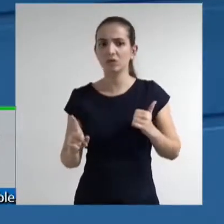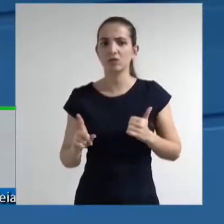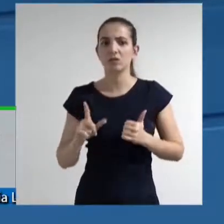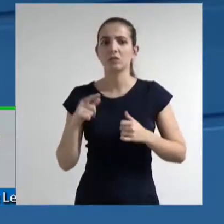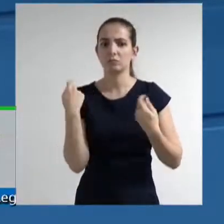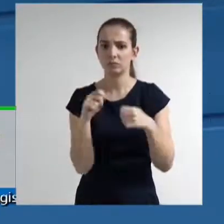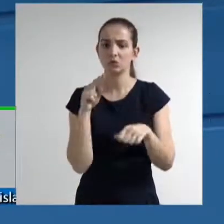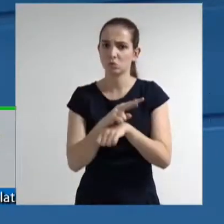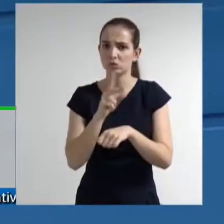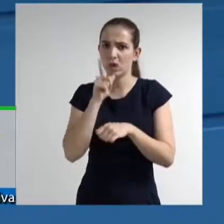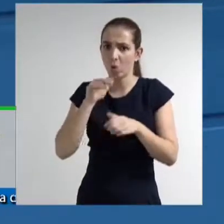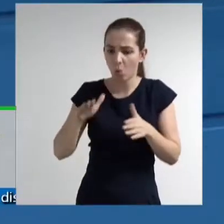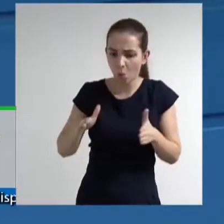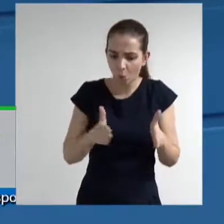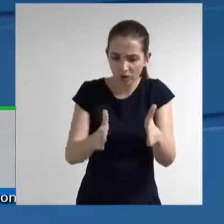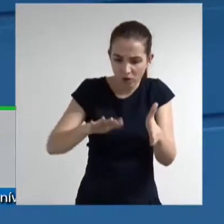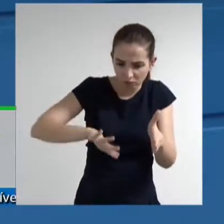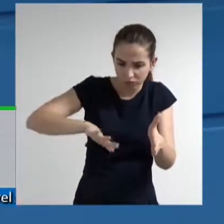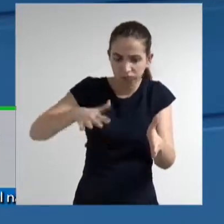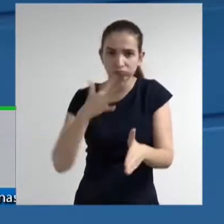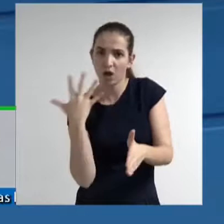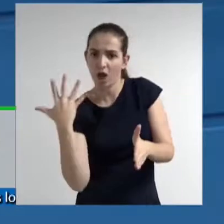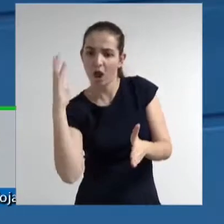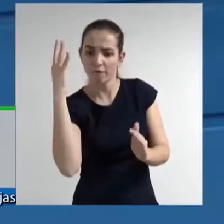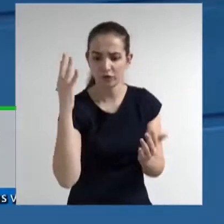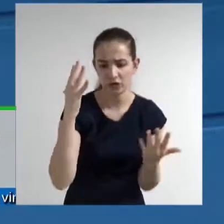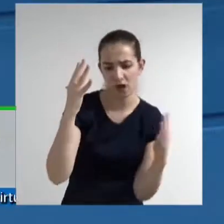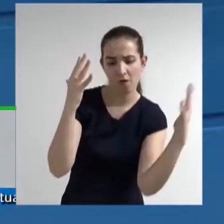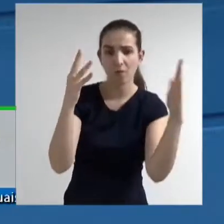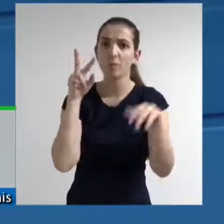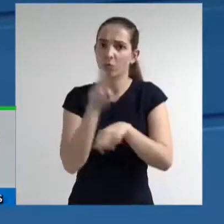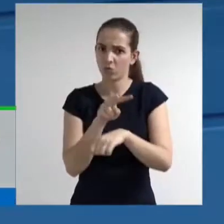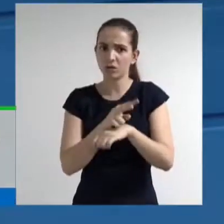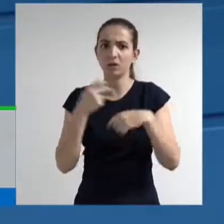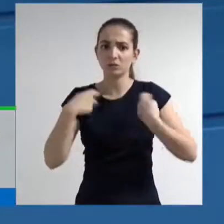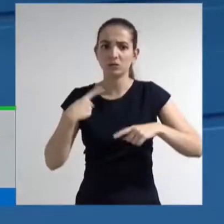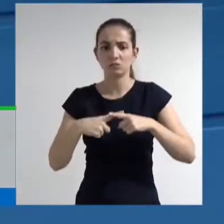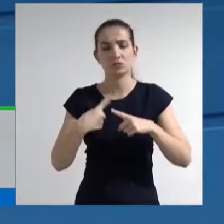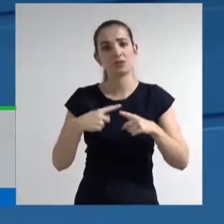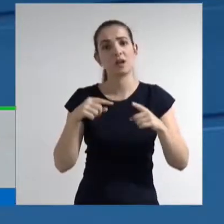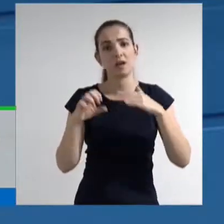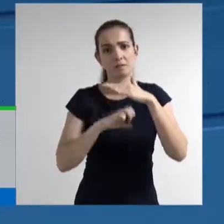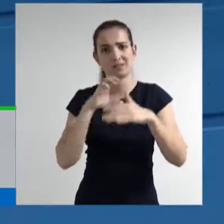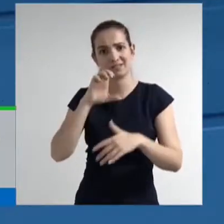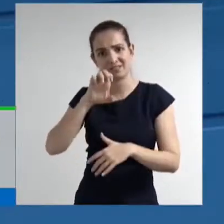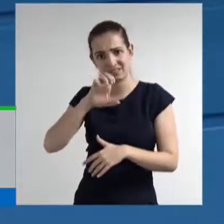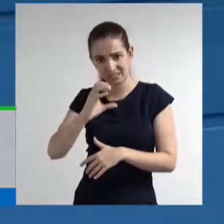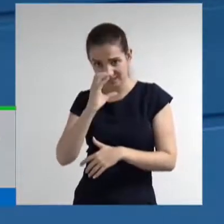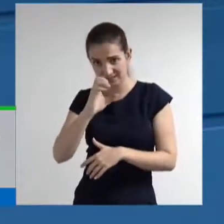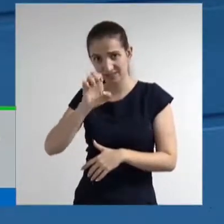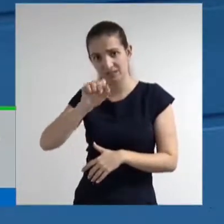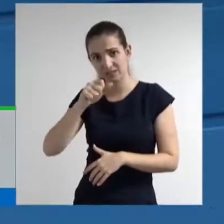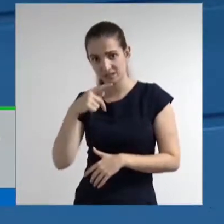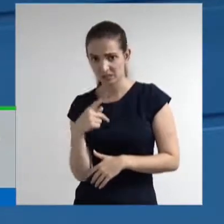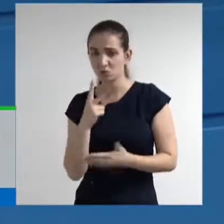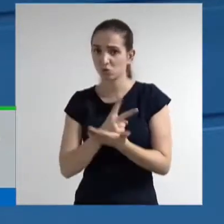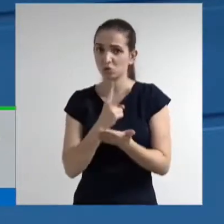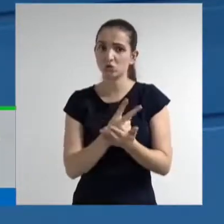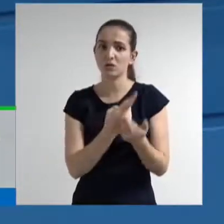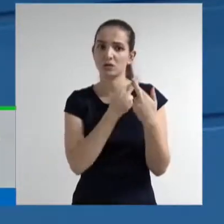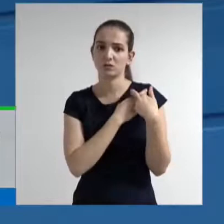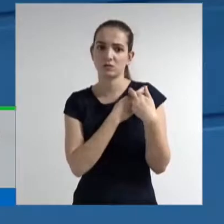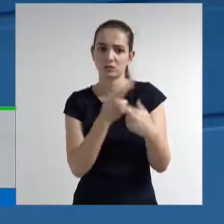rio, da CESP, quer seja o futuro dono, vai ter que continuar tendo a responsabilidade